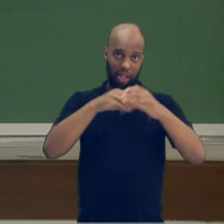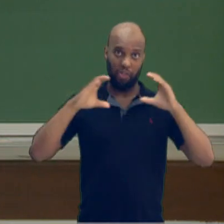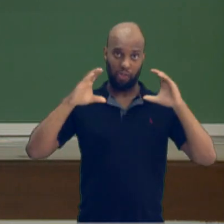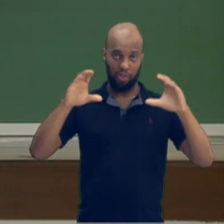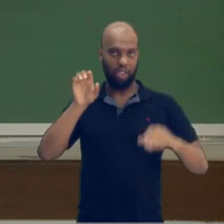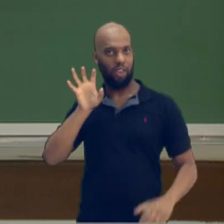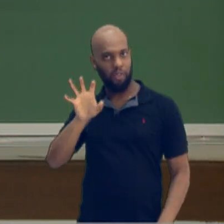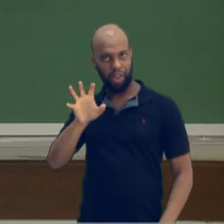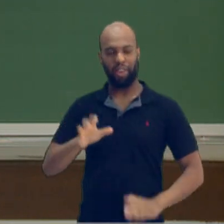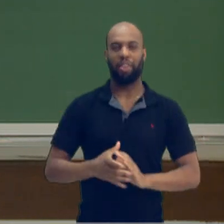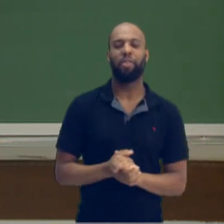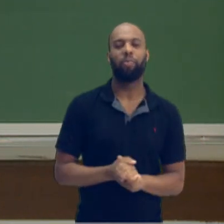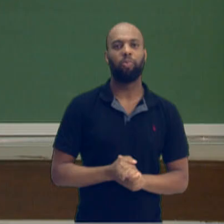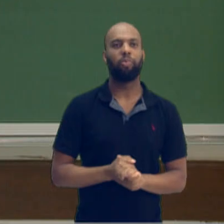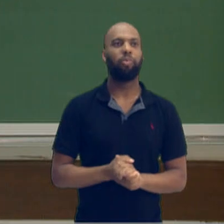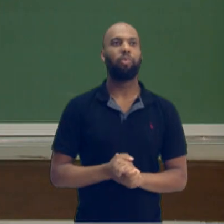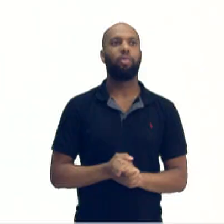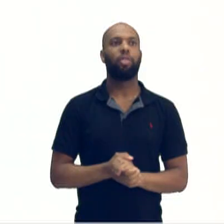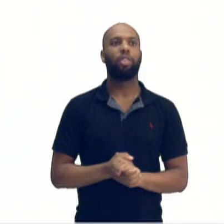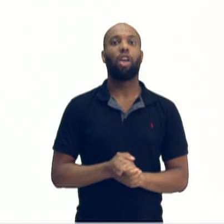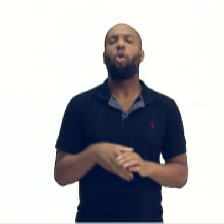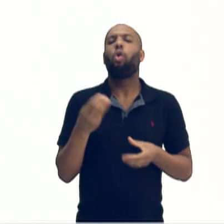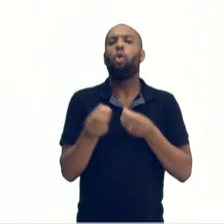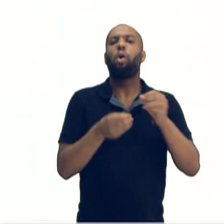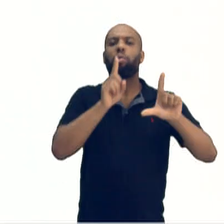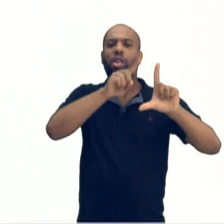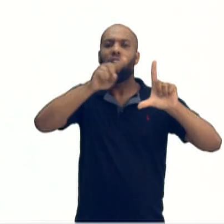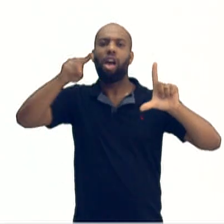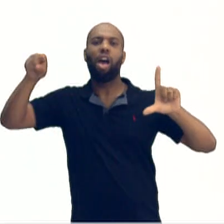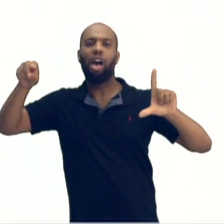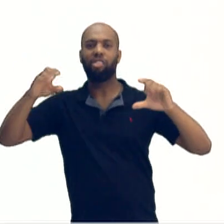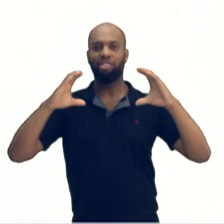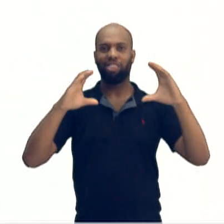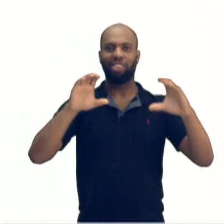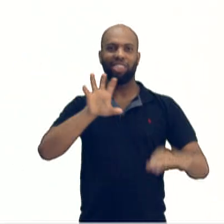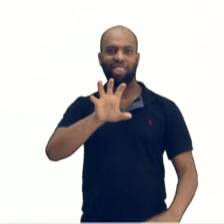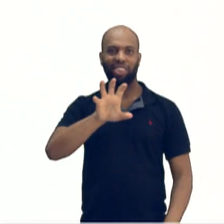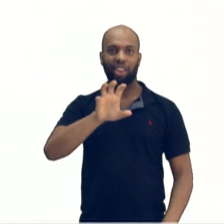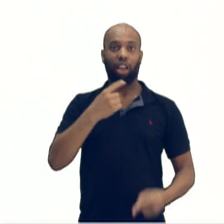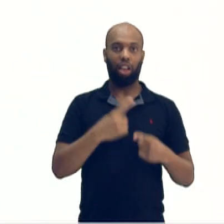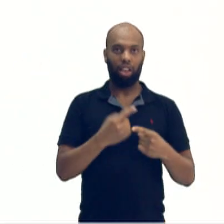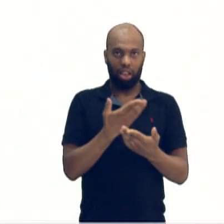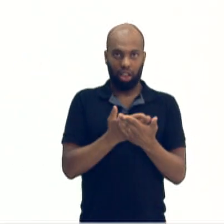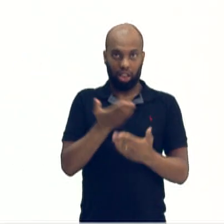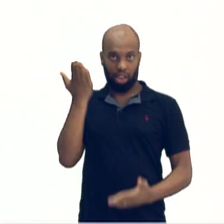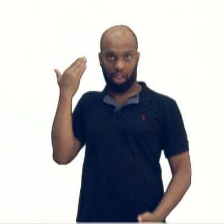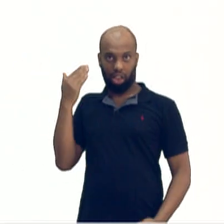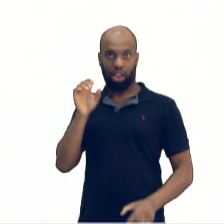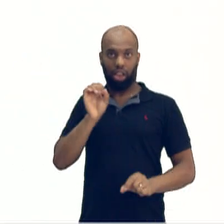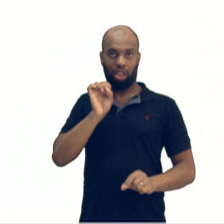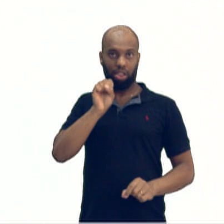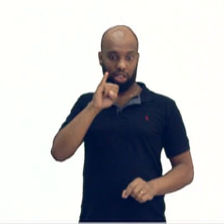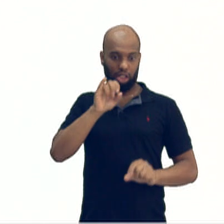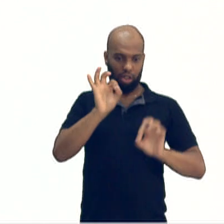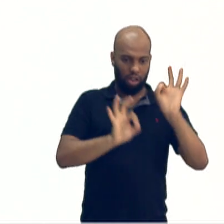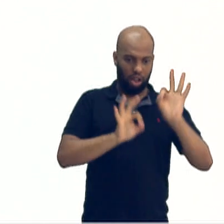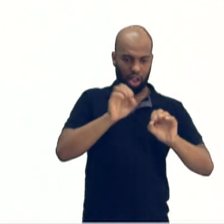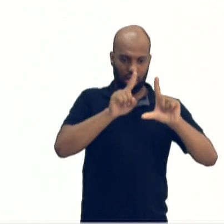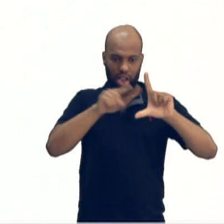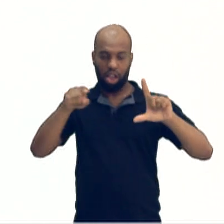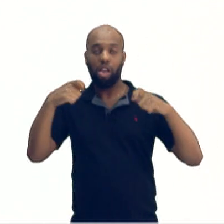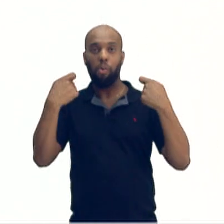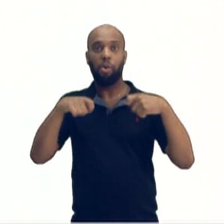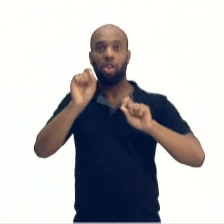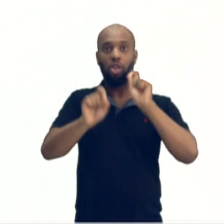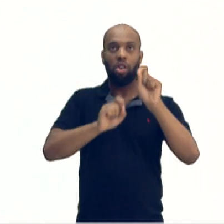Vamos lá, então. E o gráfico dessa função? A gente viu nas últimas aulas que para montar um gráfico de função, a gente faz